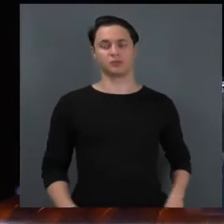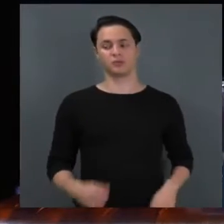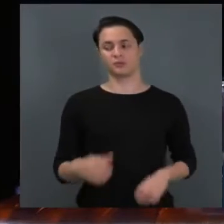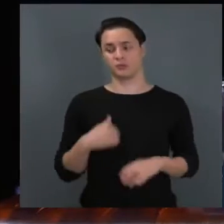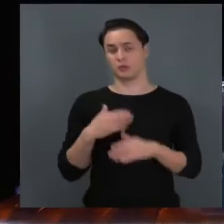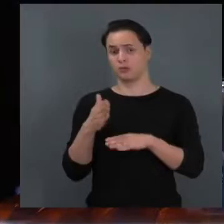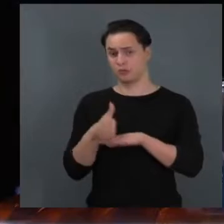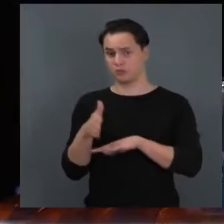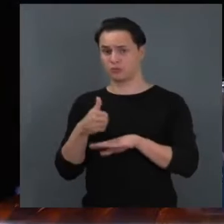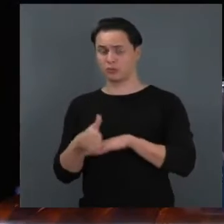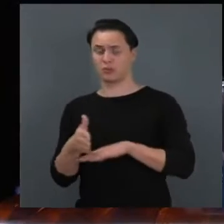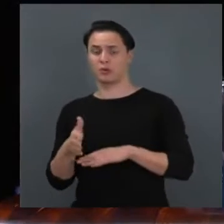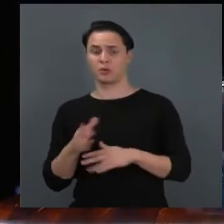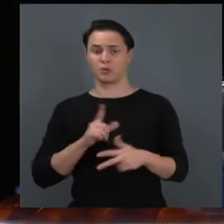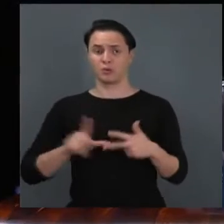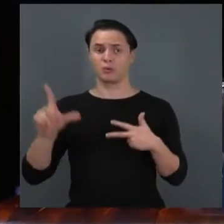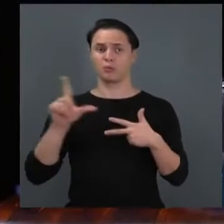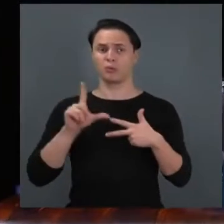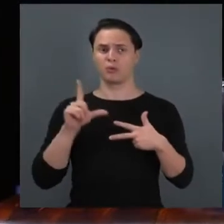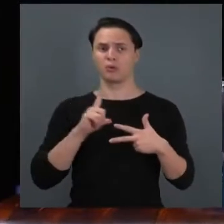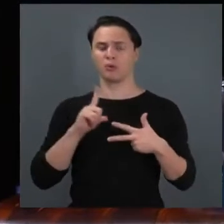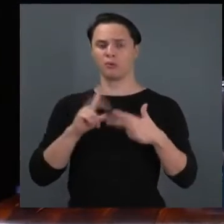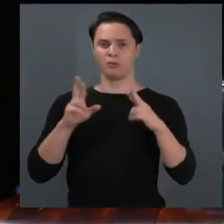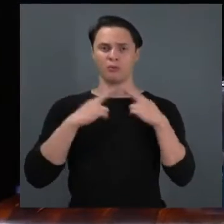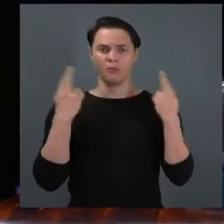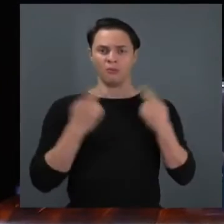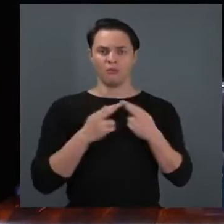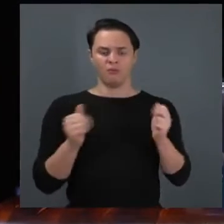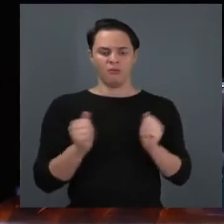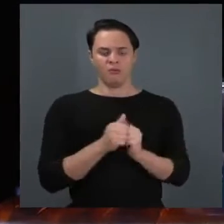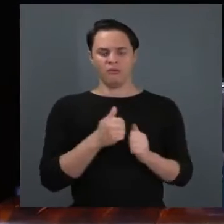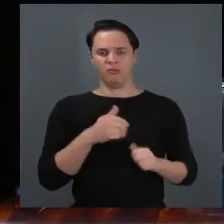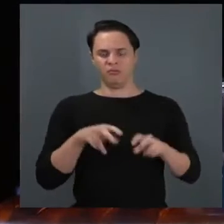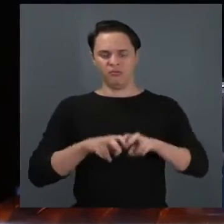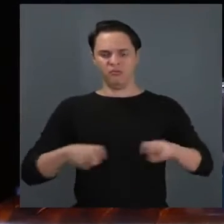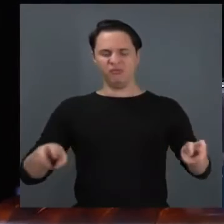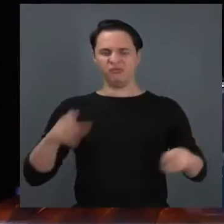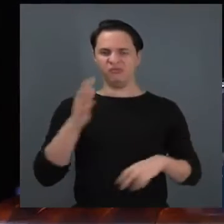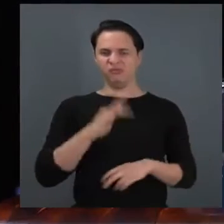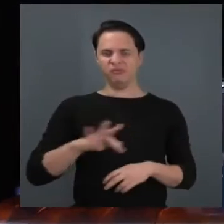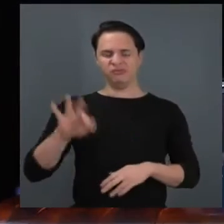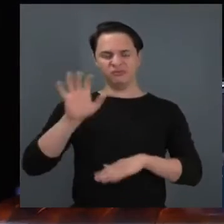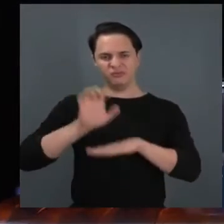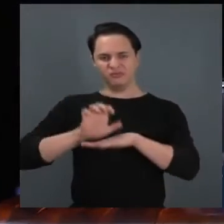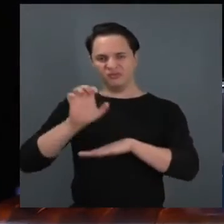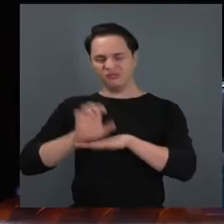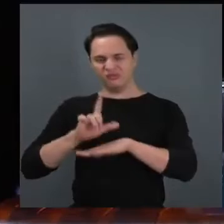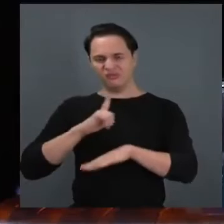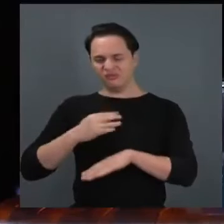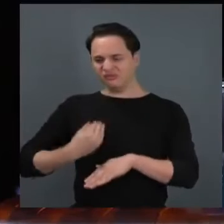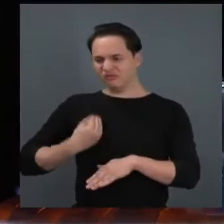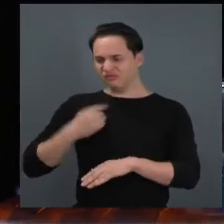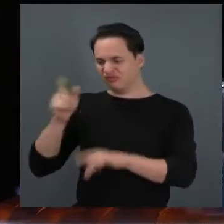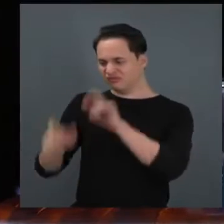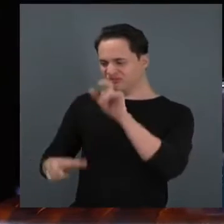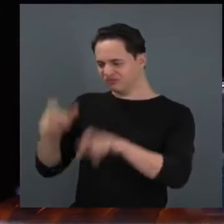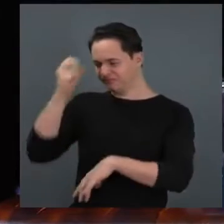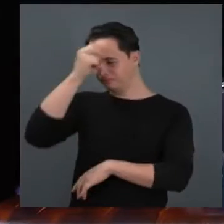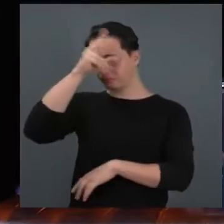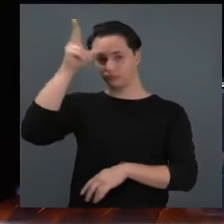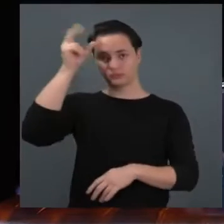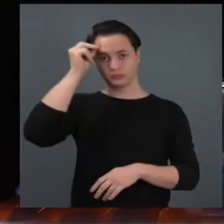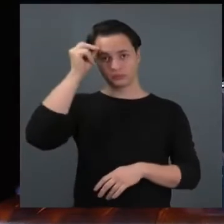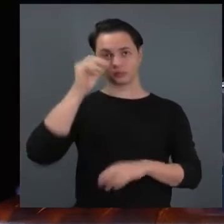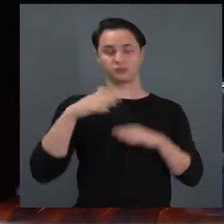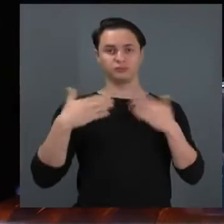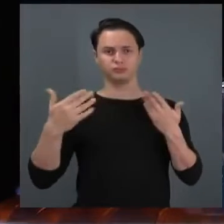Assembleia Legislativa, de uma reunião com a bancada federal e a estadual e com a presença de alguns prefeitos. E